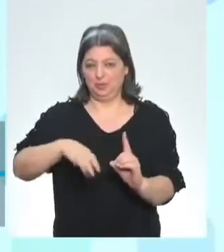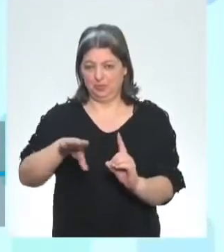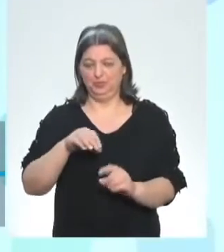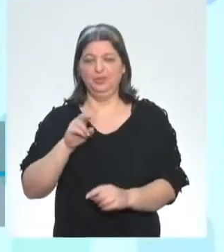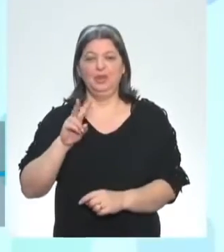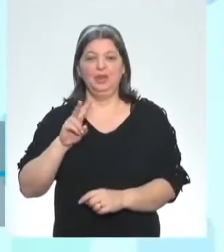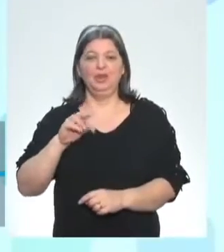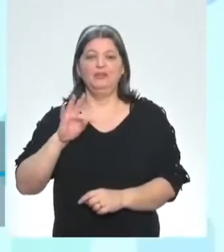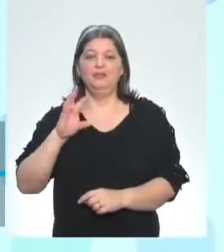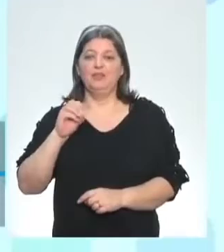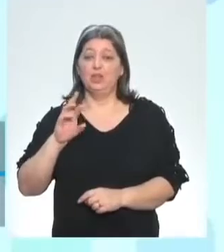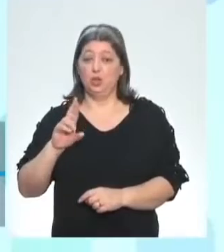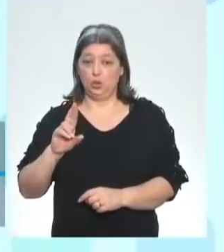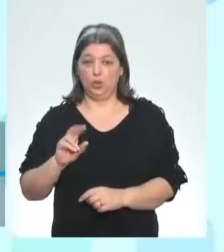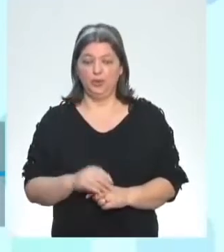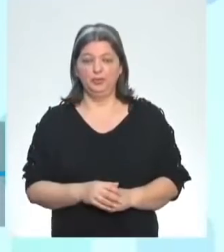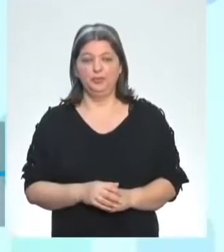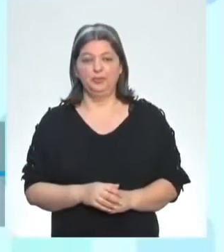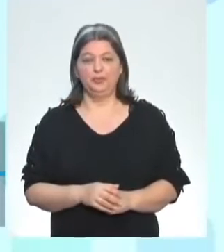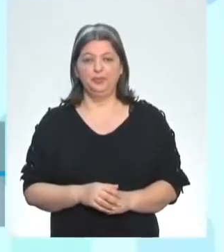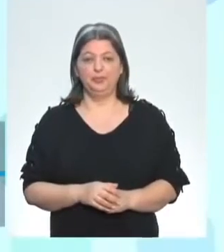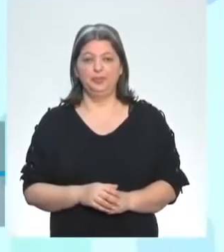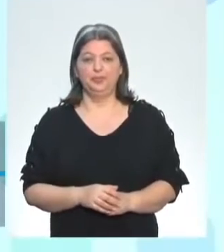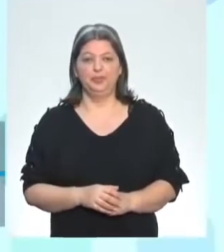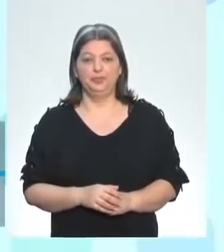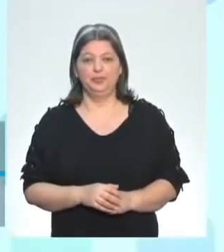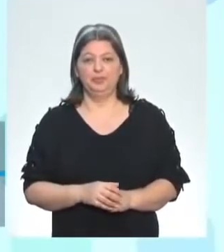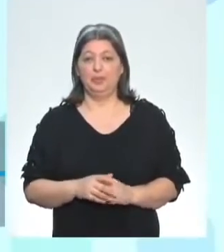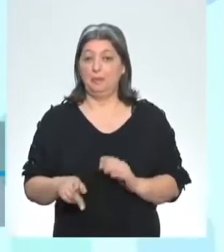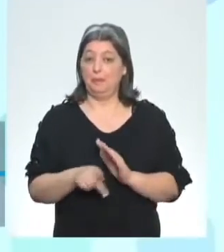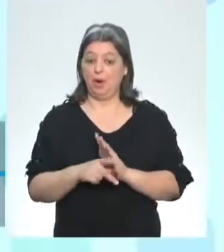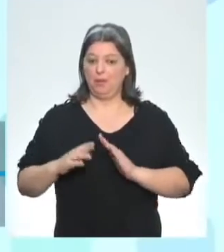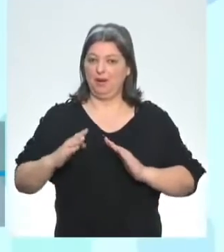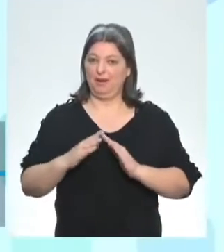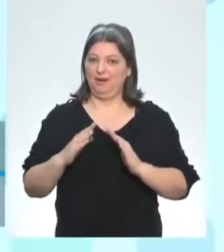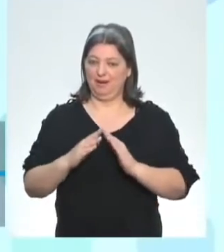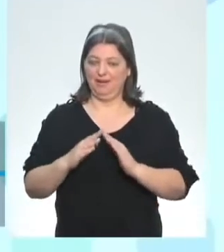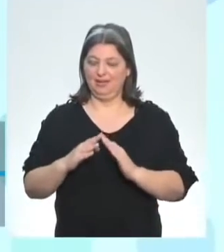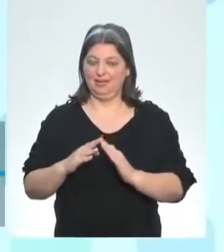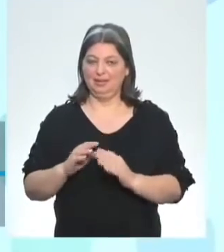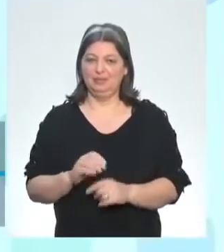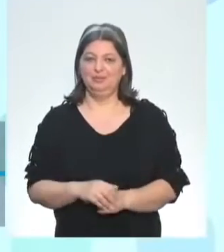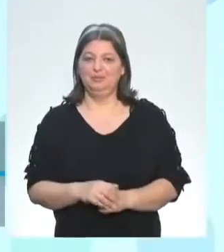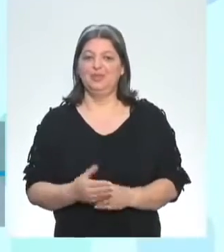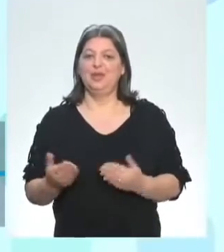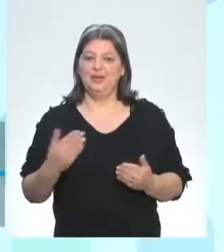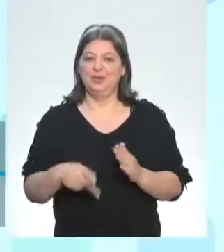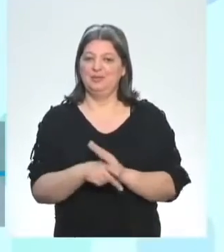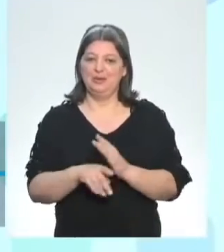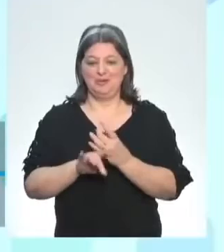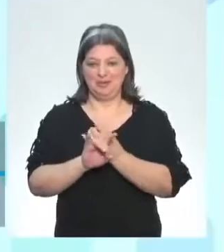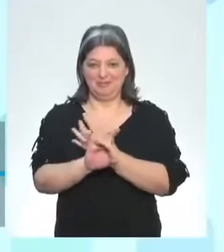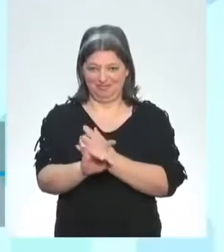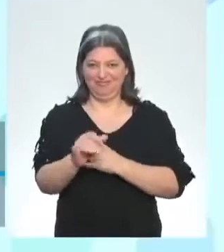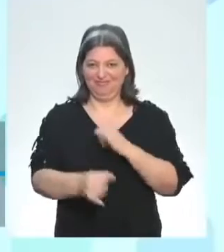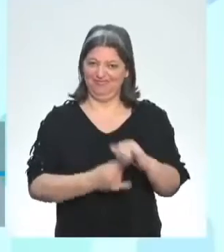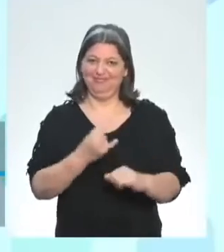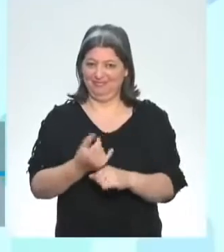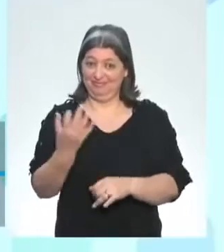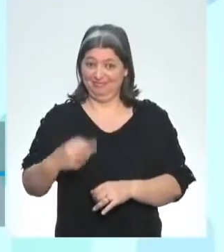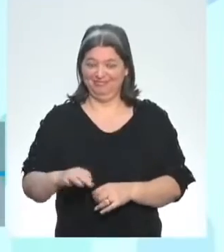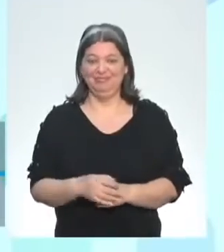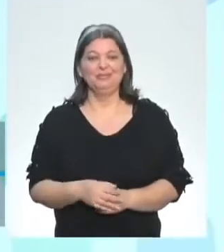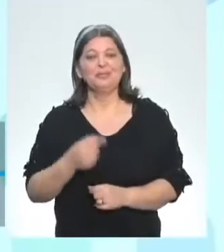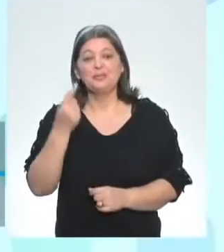Hugo do Santos Rocha, de lá da casa dele. Vai ser uma moderação aqui remota. Vamos ver se dá certo, tá certo?